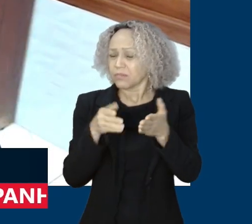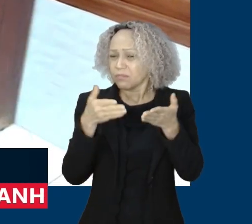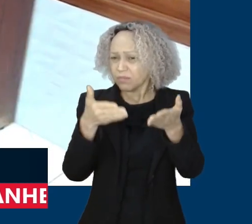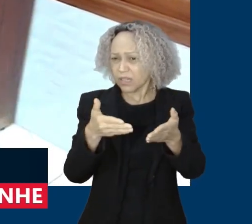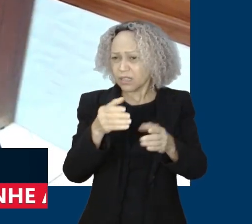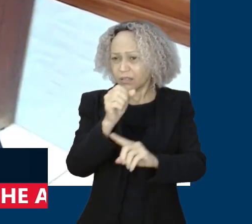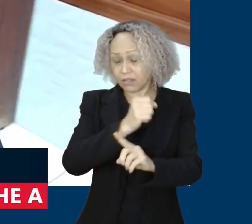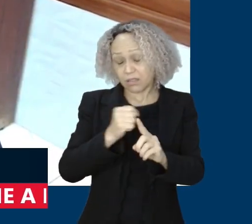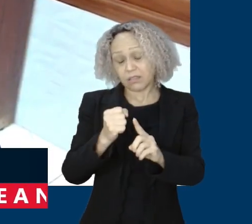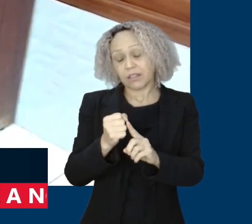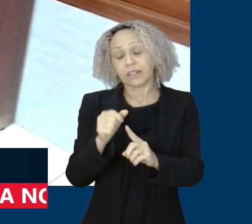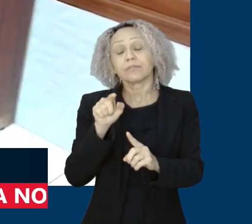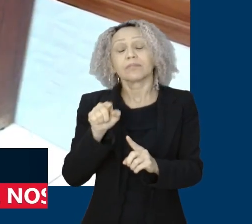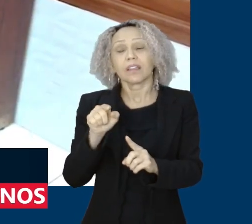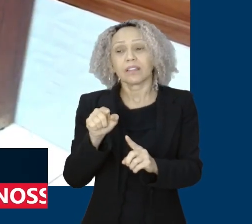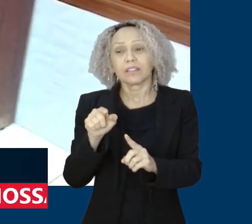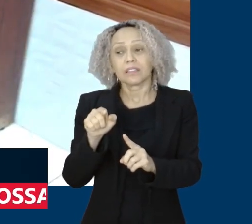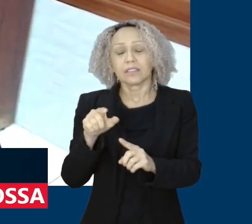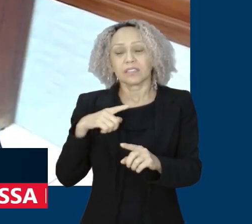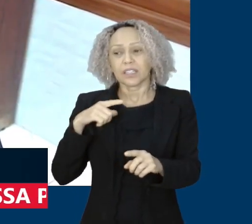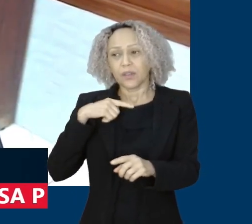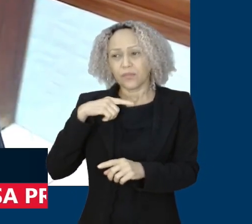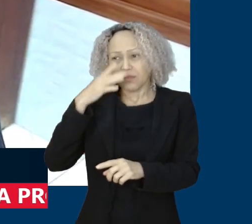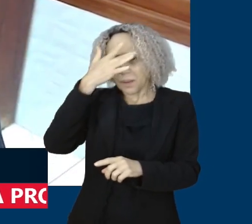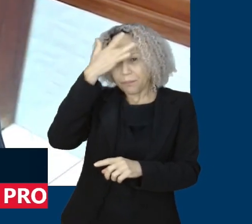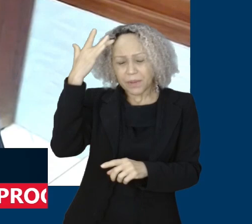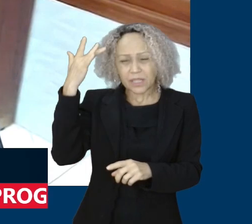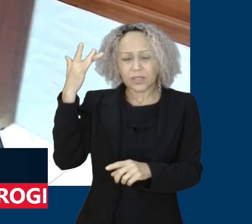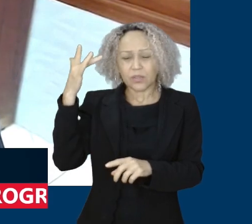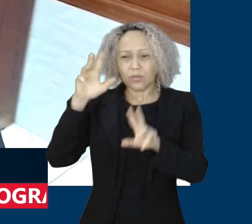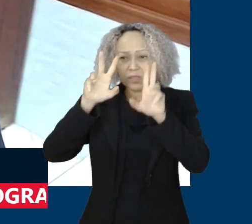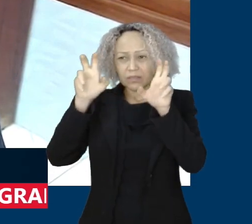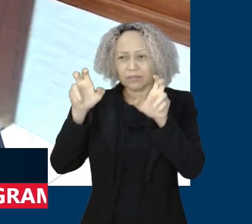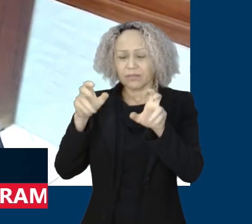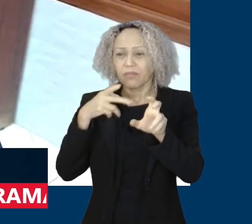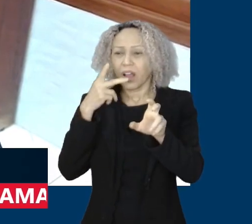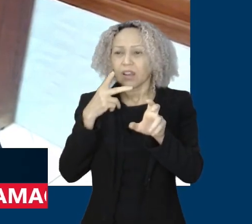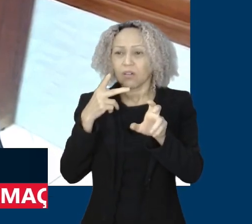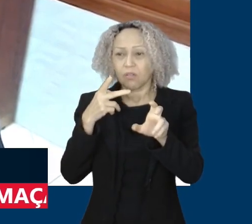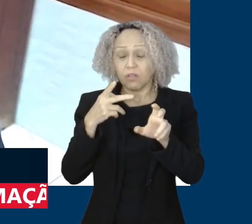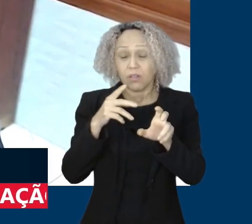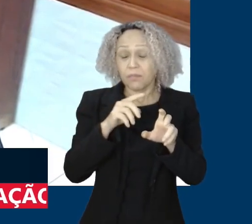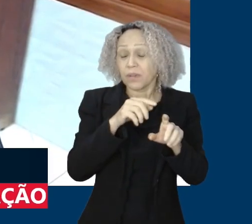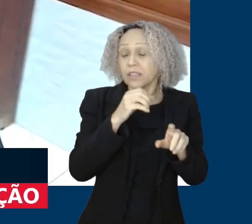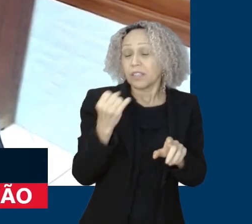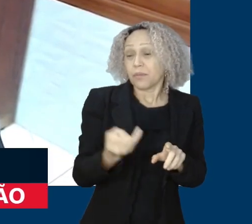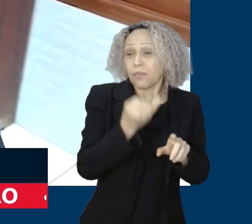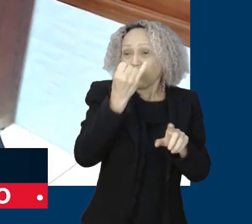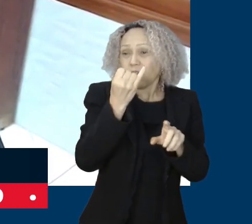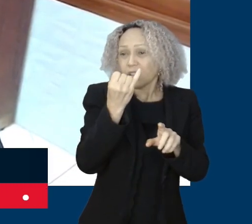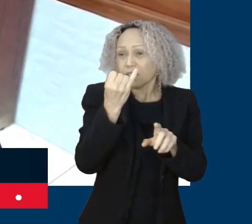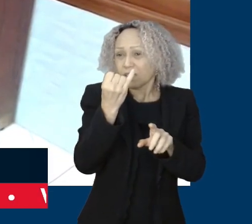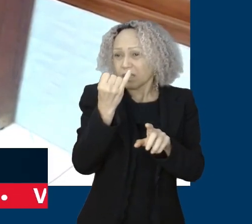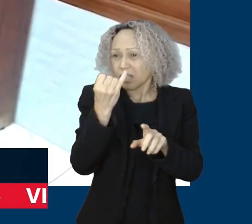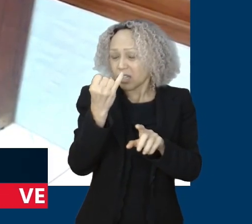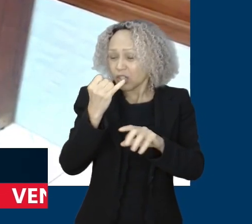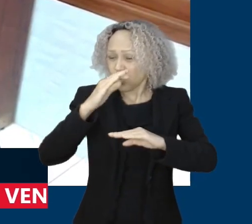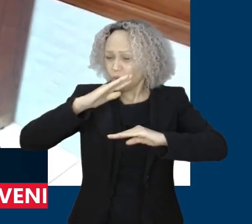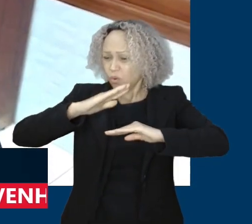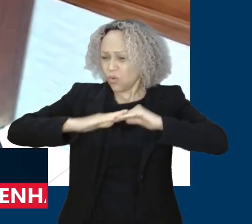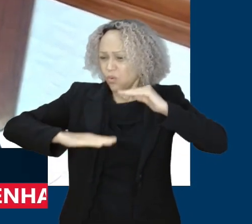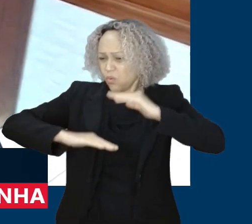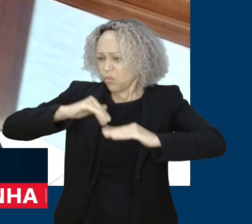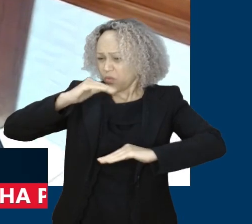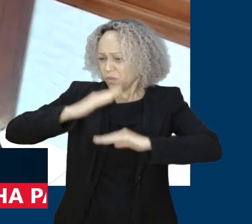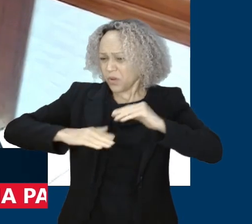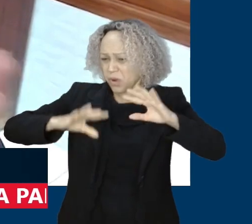que disse, né? Mais vale um exemplo prático, um ato, do que 1000 discursos. É